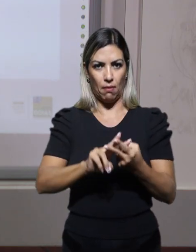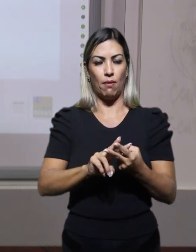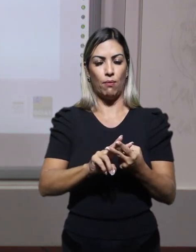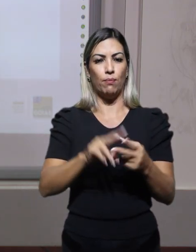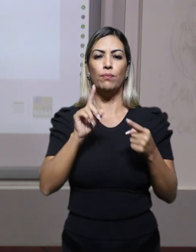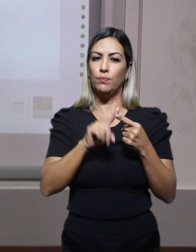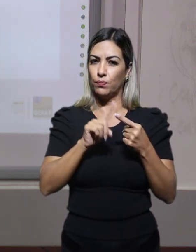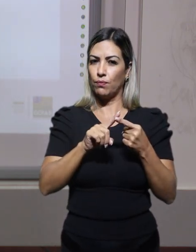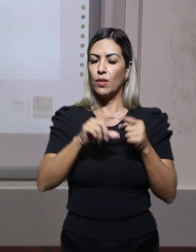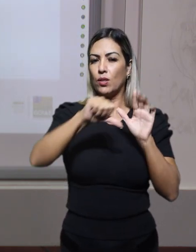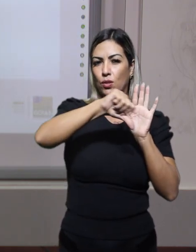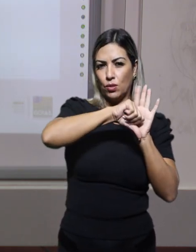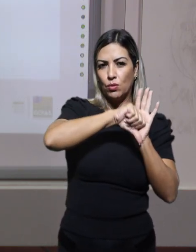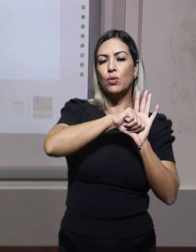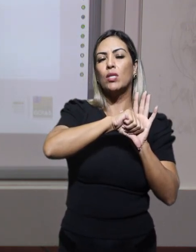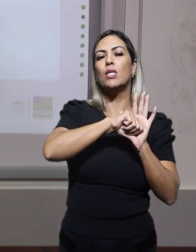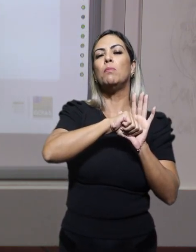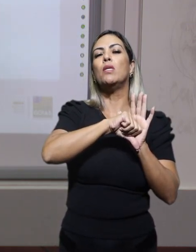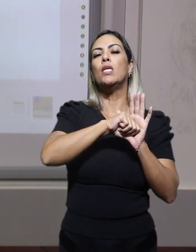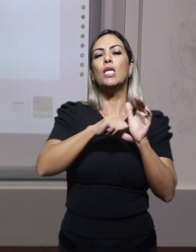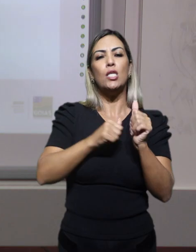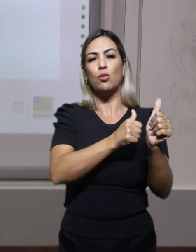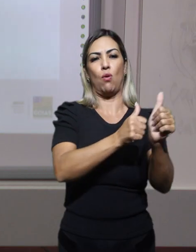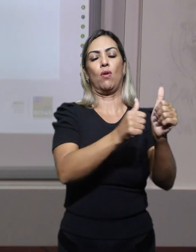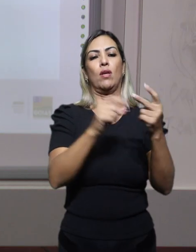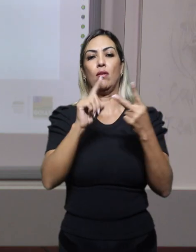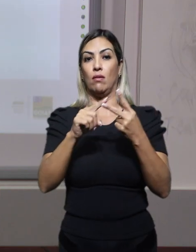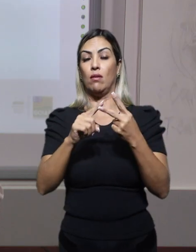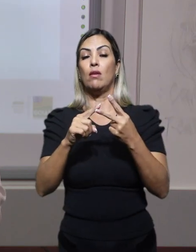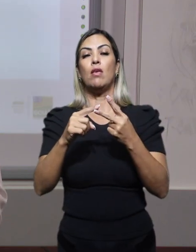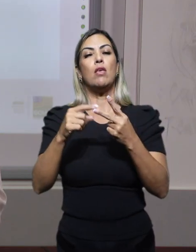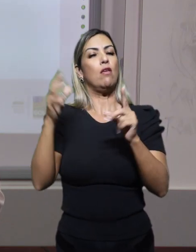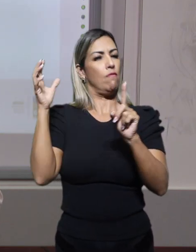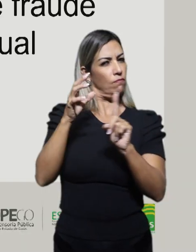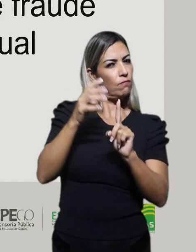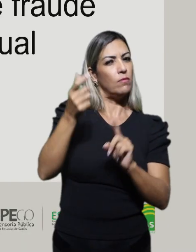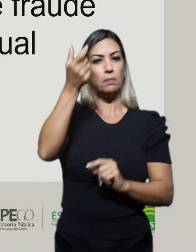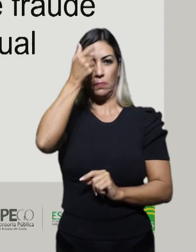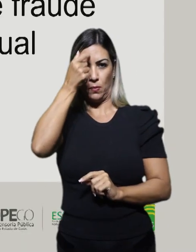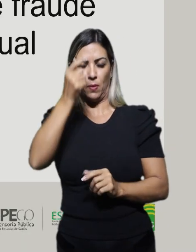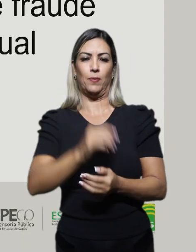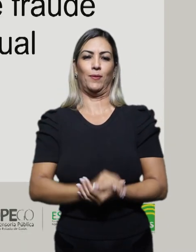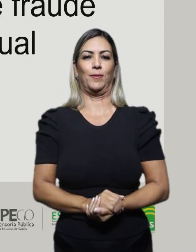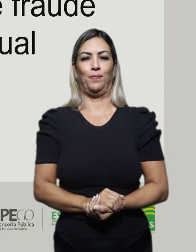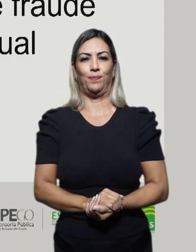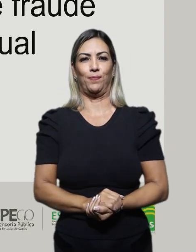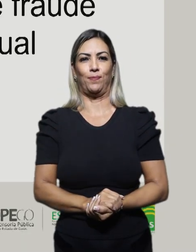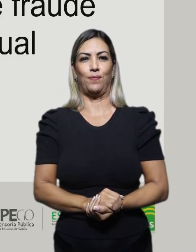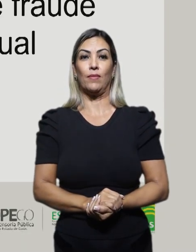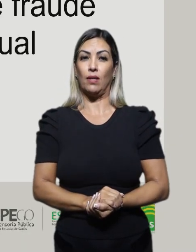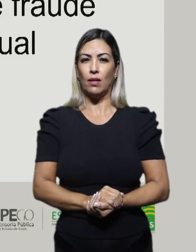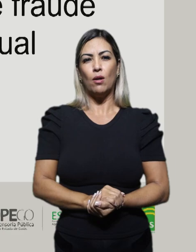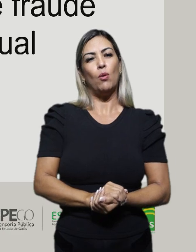de stalking e o crime de violência psicológica. A primeira série de